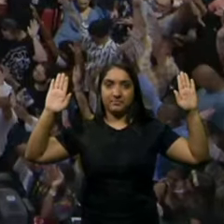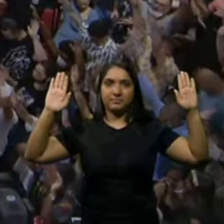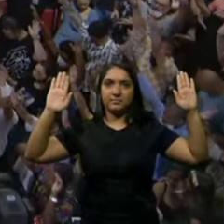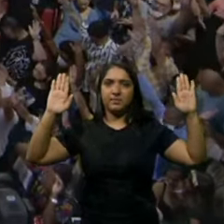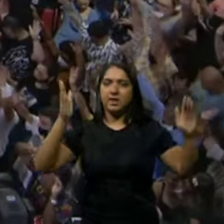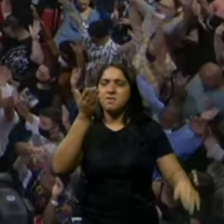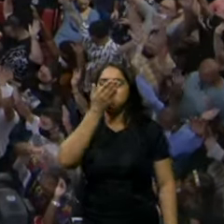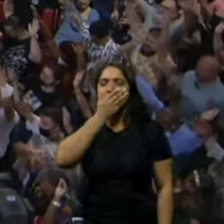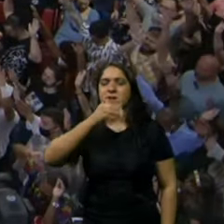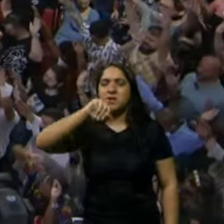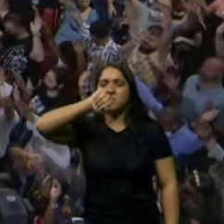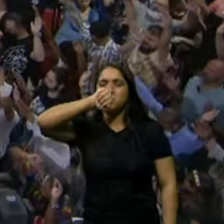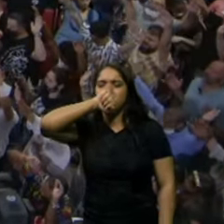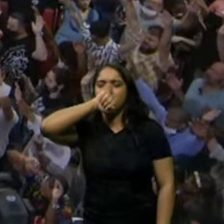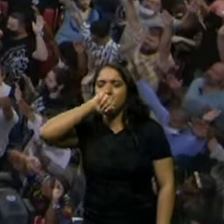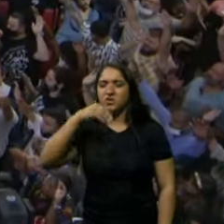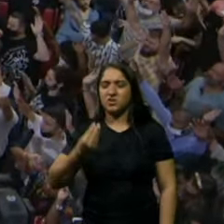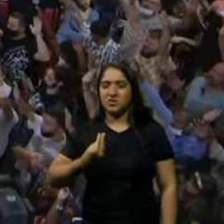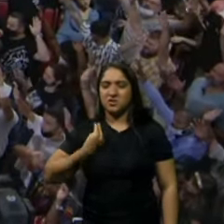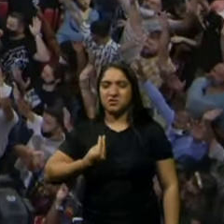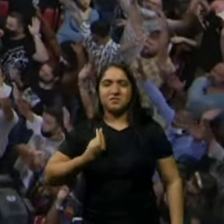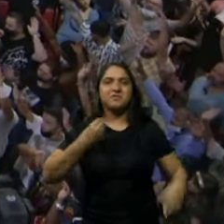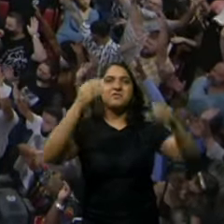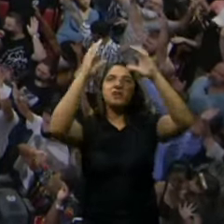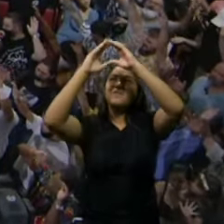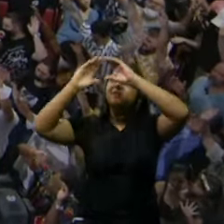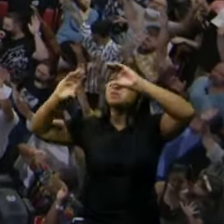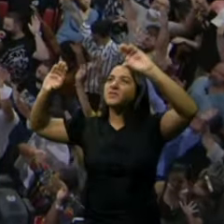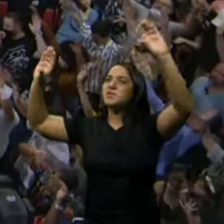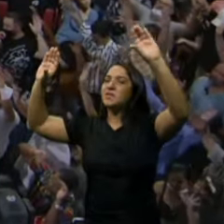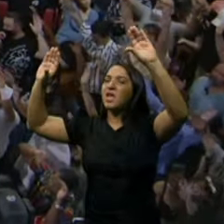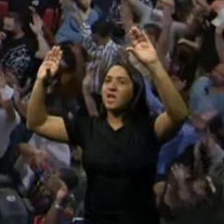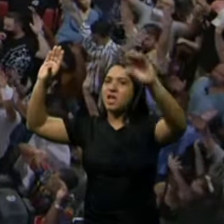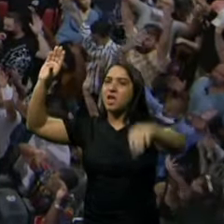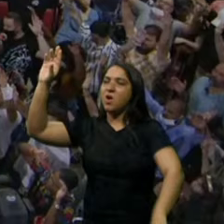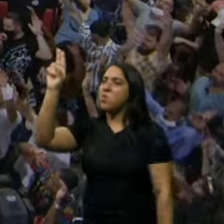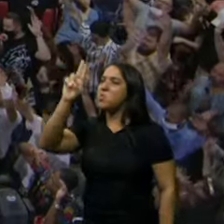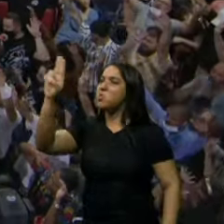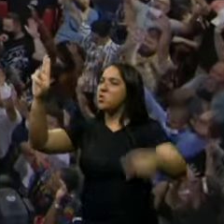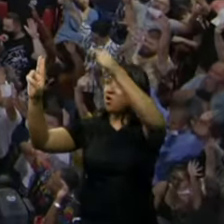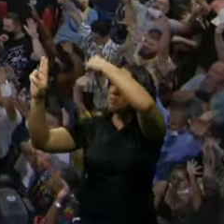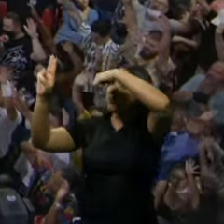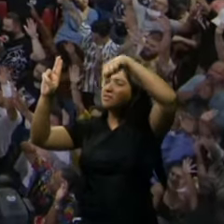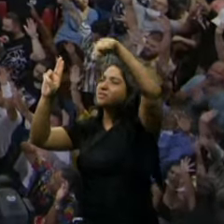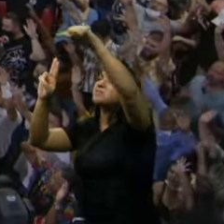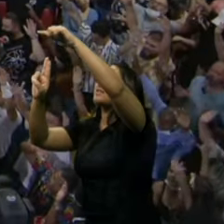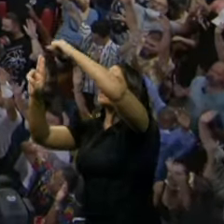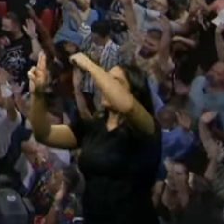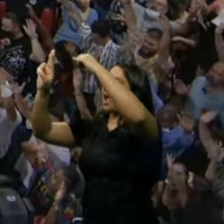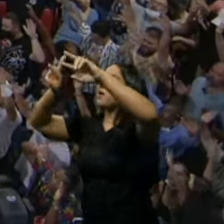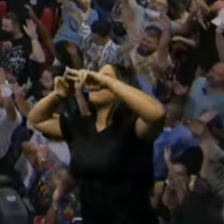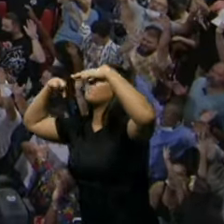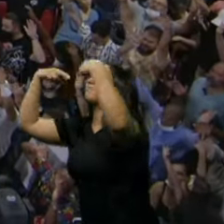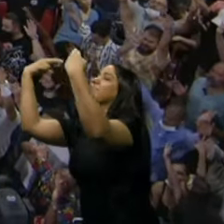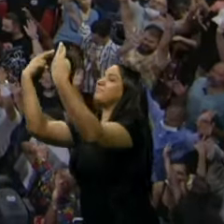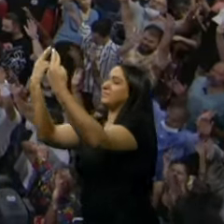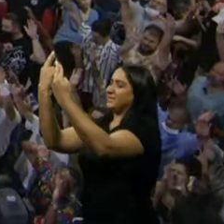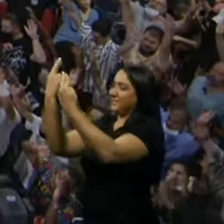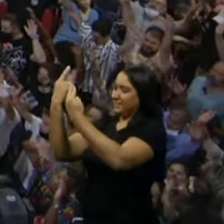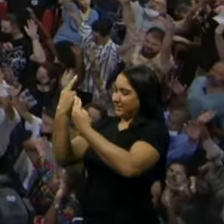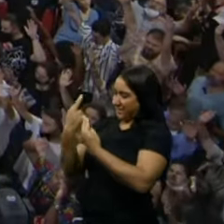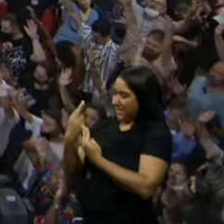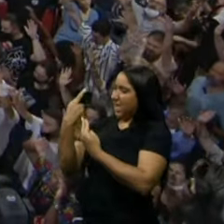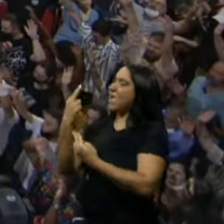o pai nosso que estais no céu santificado seja o teu nome venha a nós o teu reino